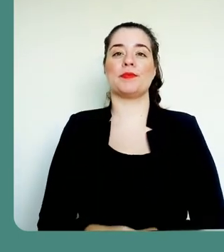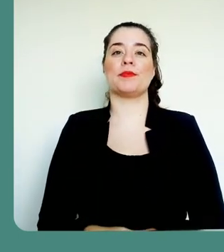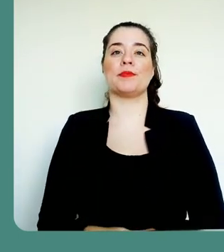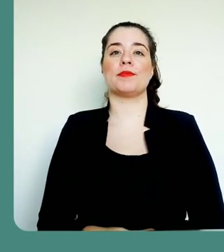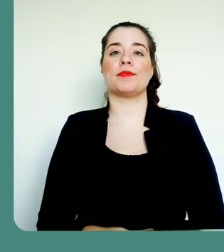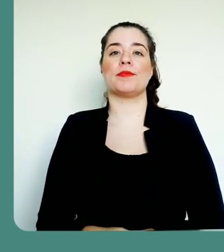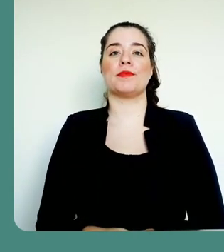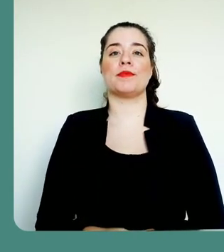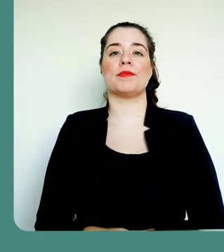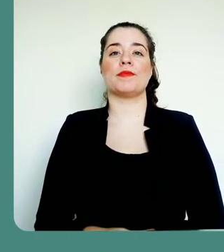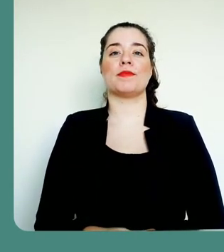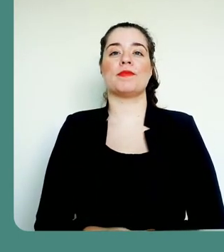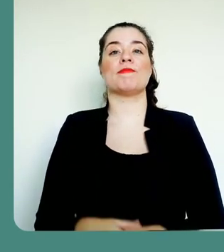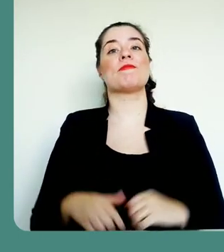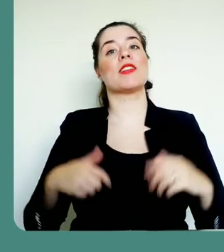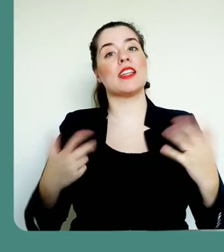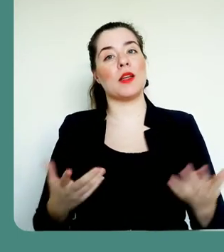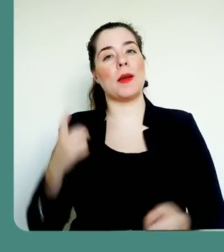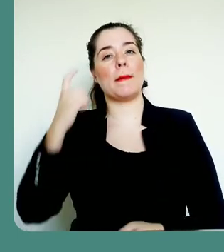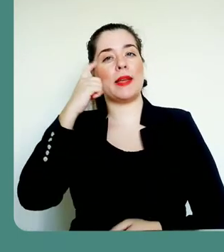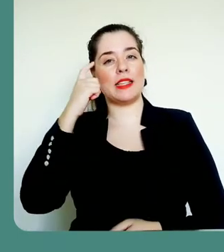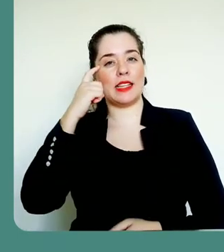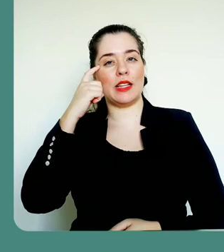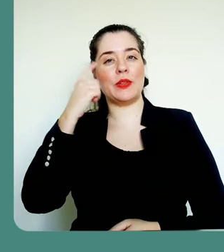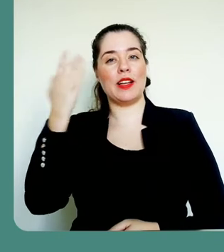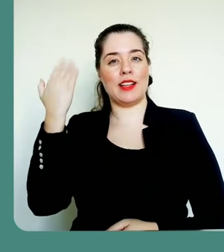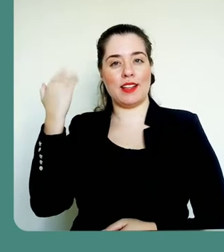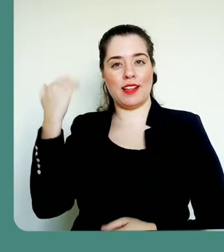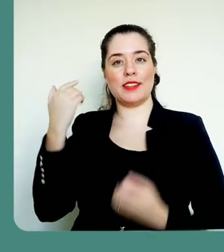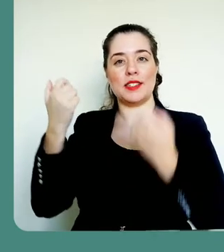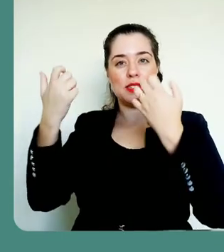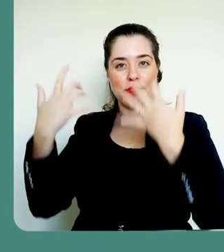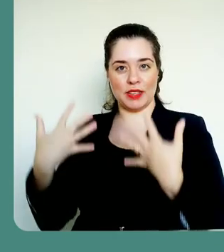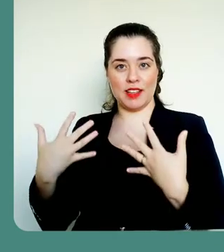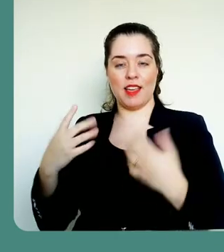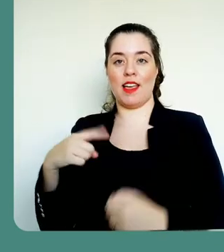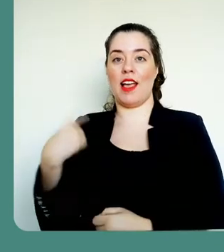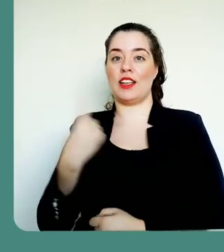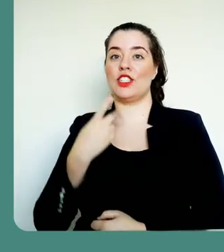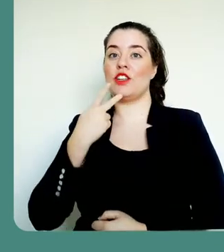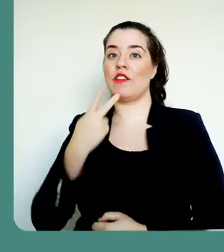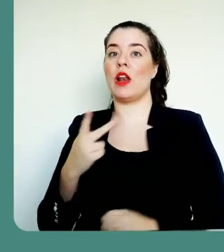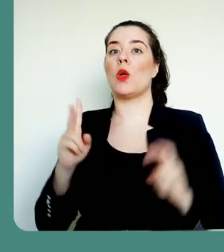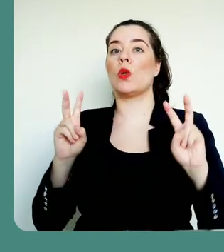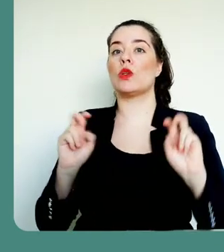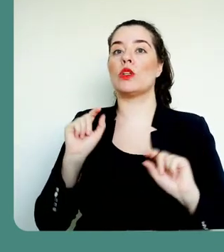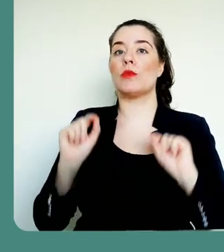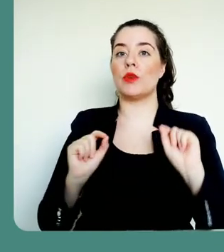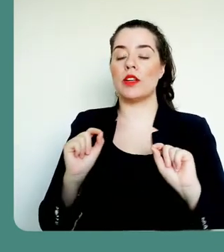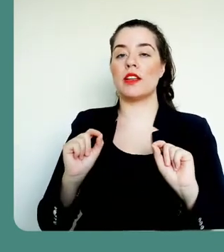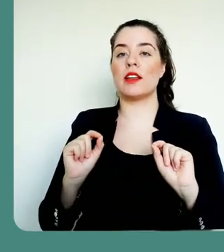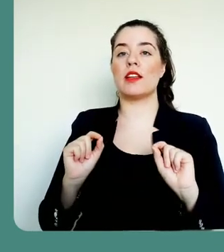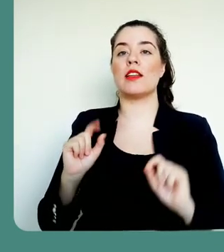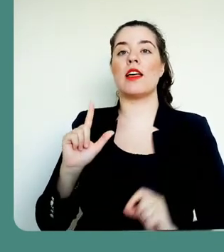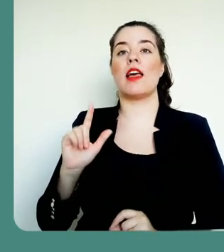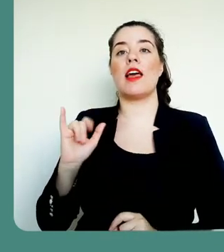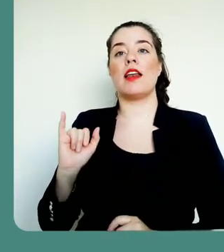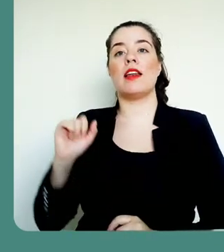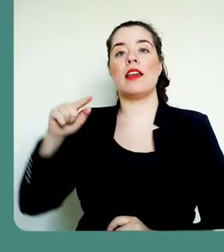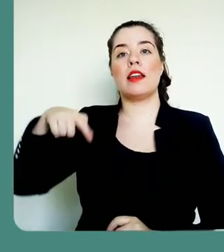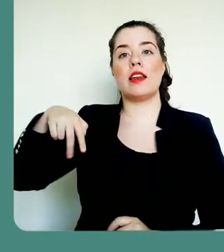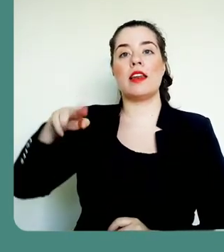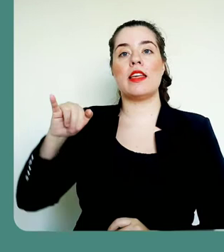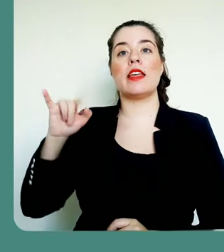Bom, pensando então, nisso que eu acabei de explicar para vocês, tá? A gente falou sobre líquidos que estão